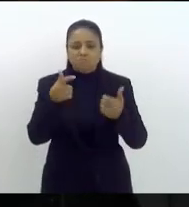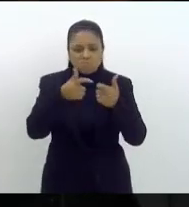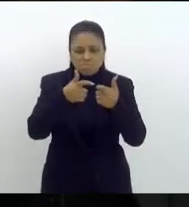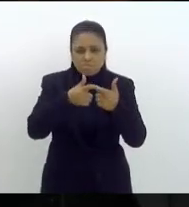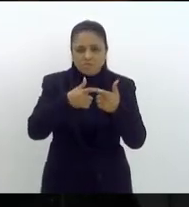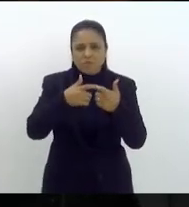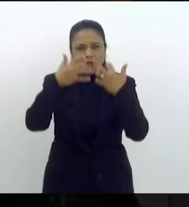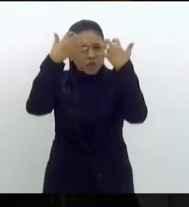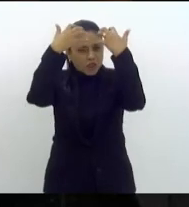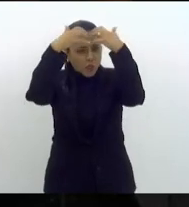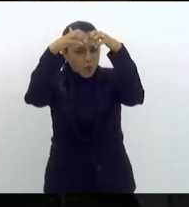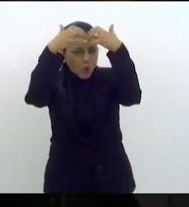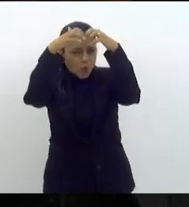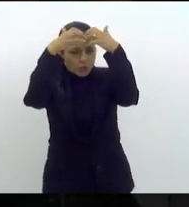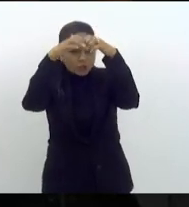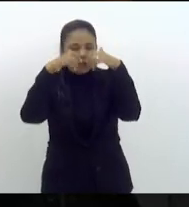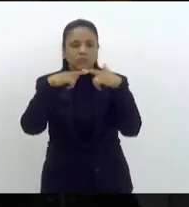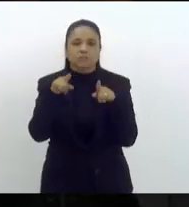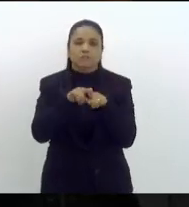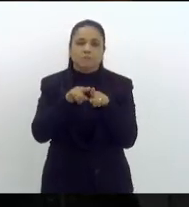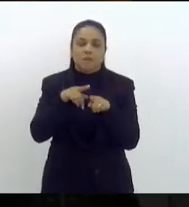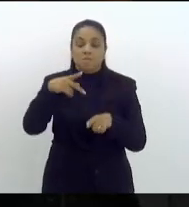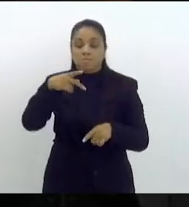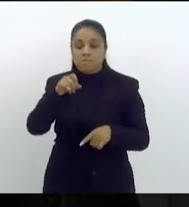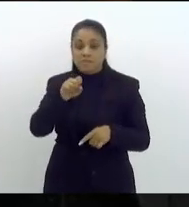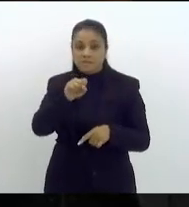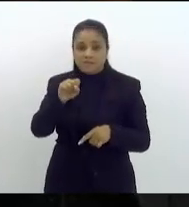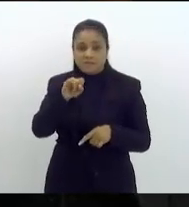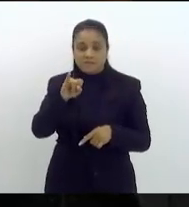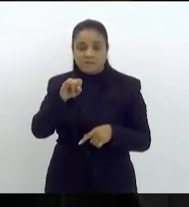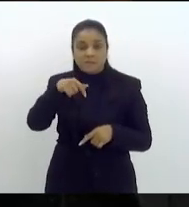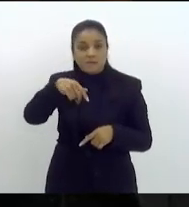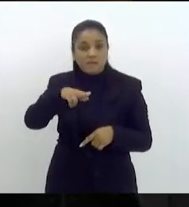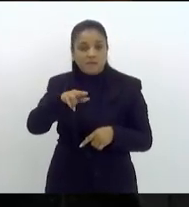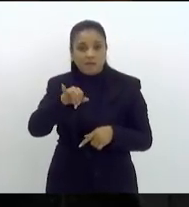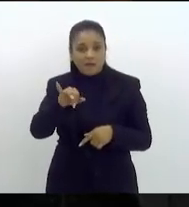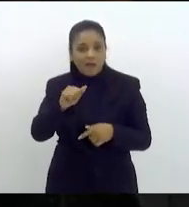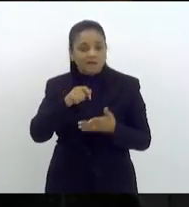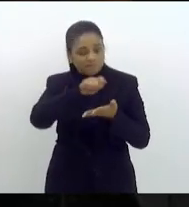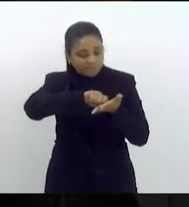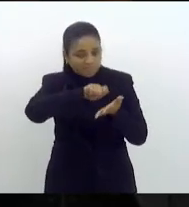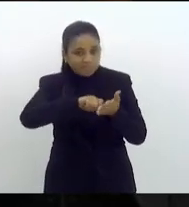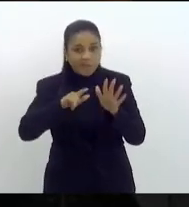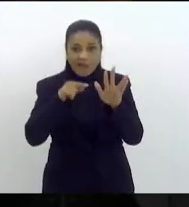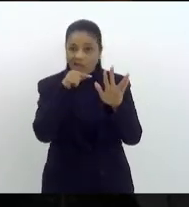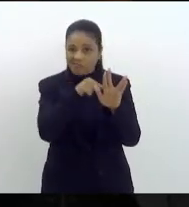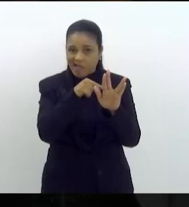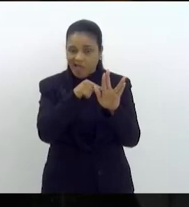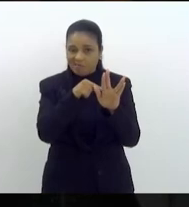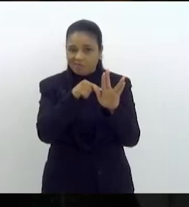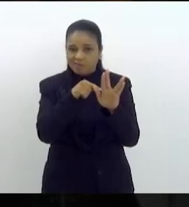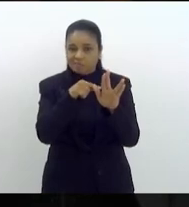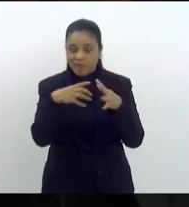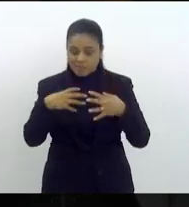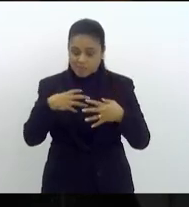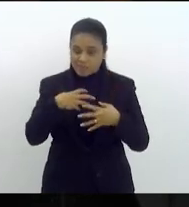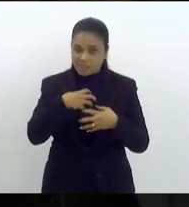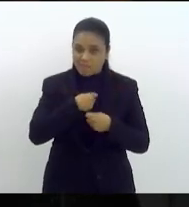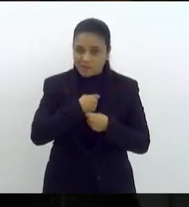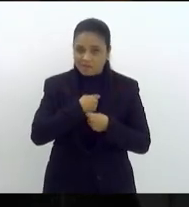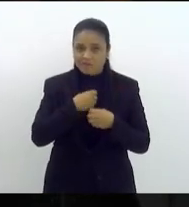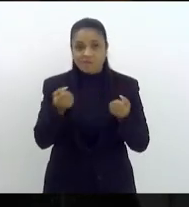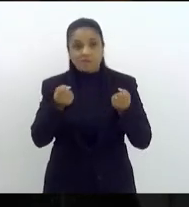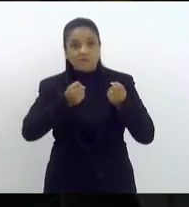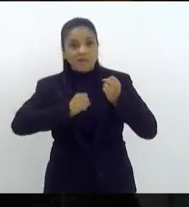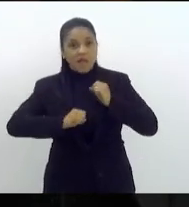psiquiatras principalmente os psiquiatras então respeitando o cannabis para depressão e ansiedade